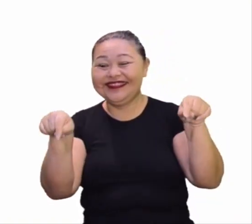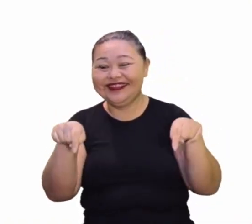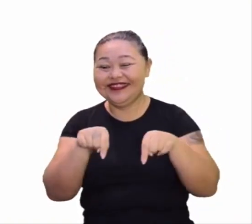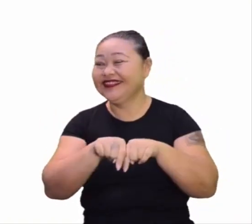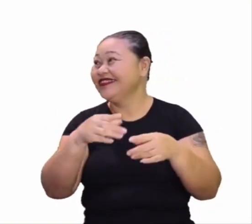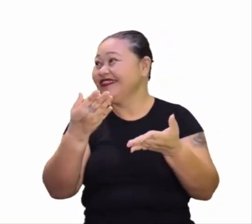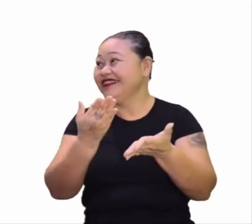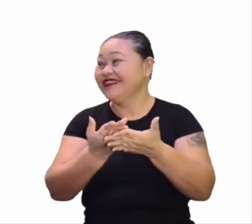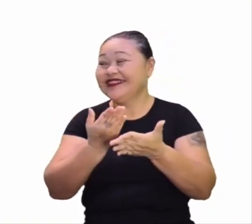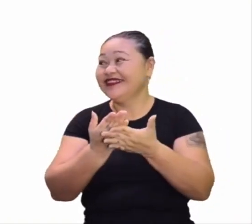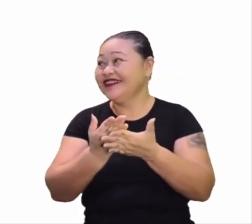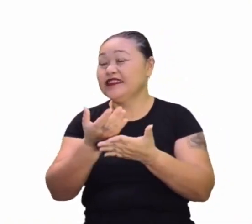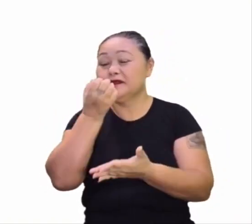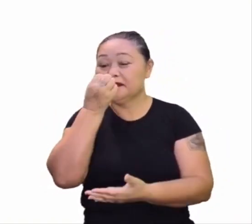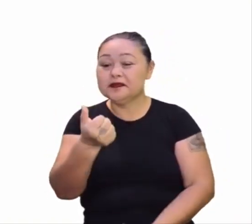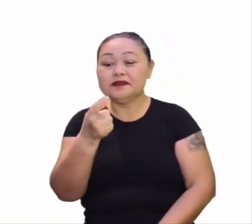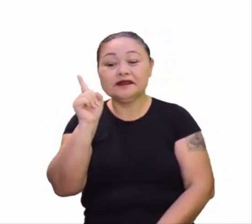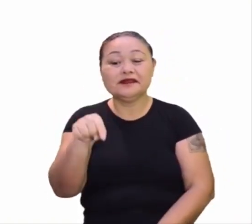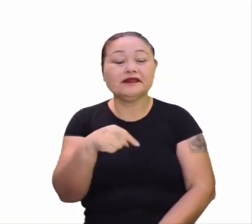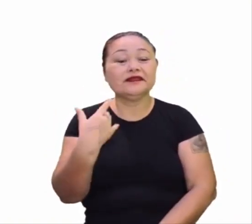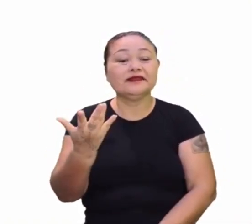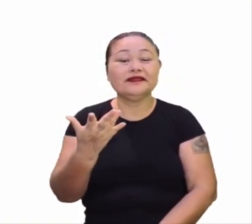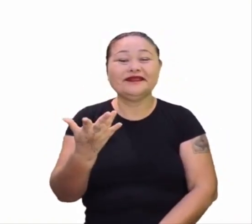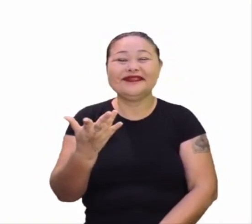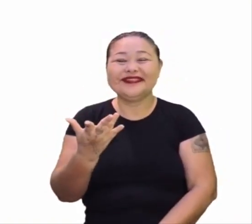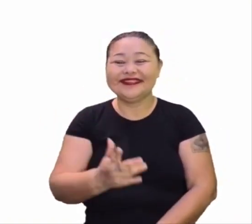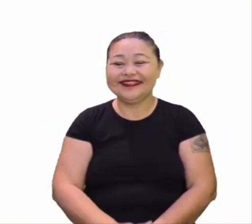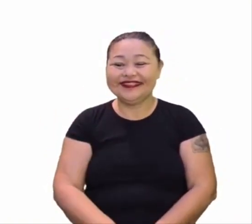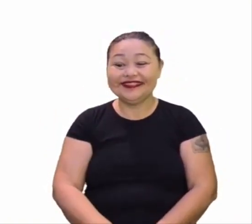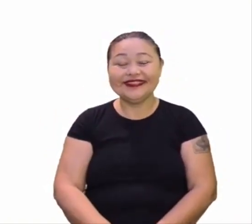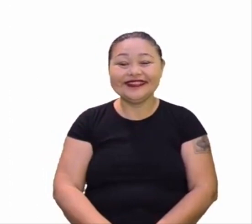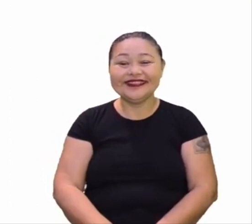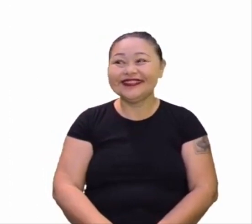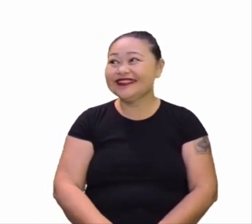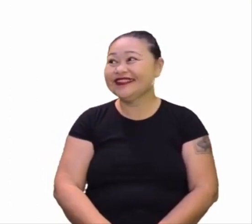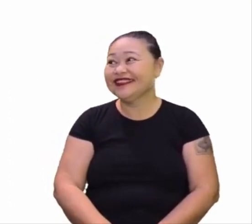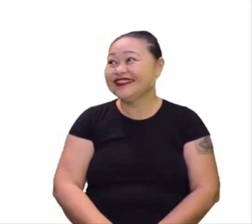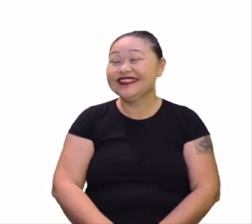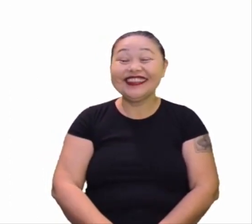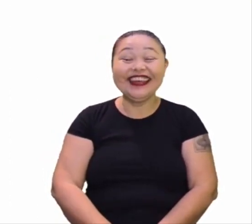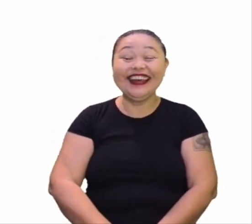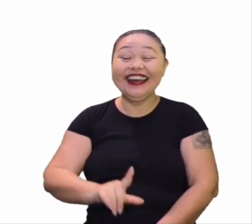gente é de sala de aula, né? Exatamente. É muito bom, né, Rogério? Com certeza. Olha só,